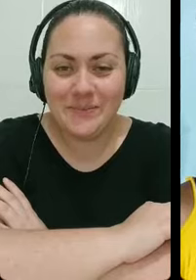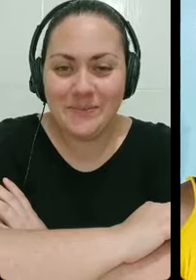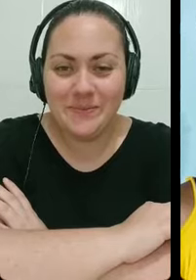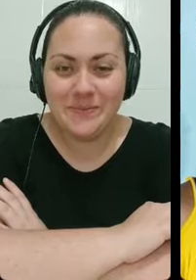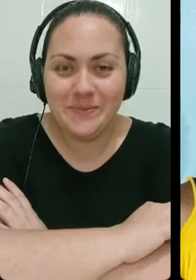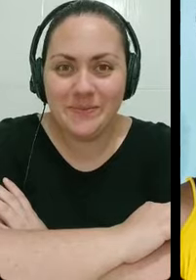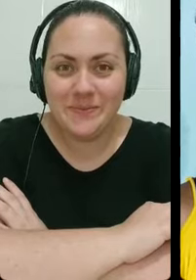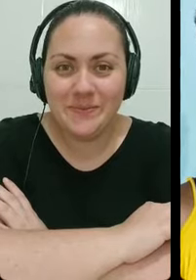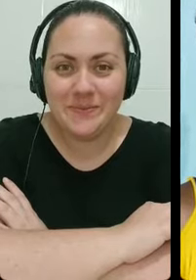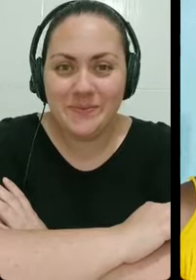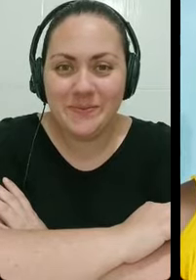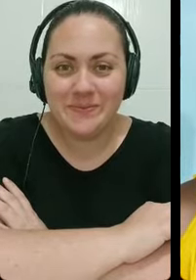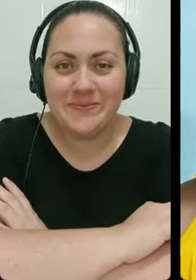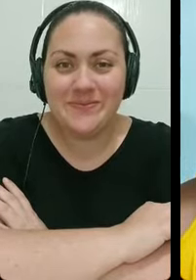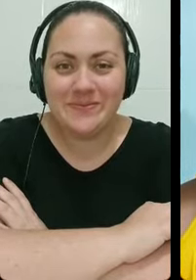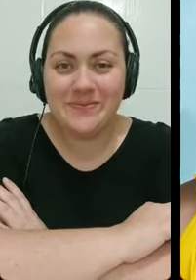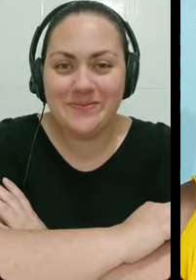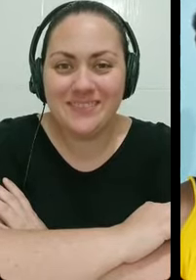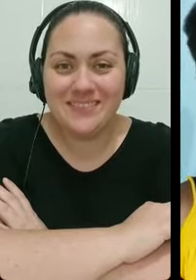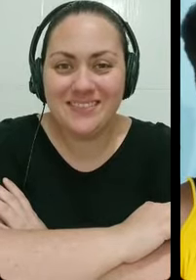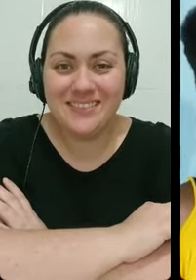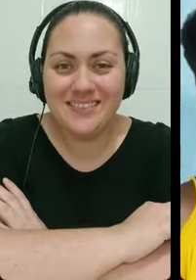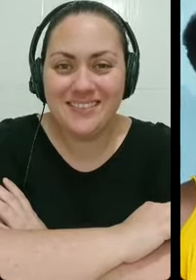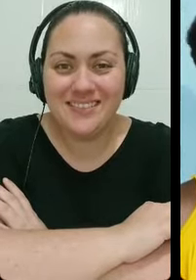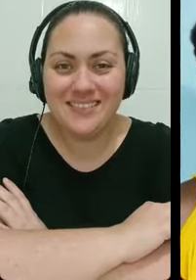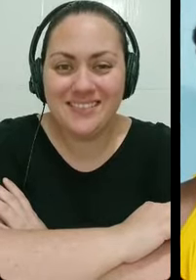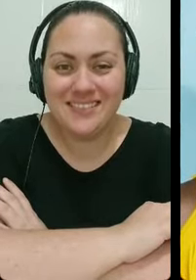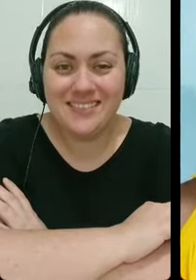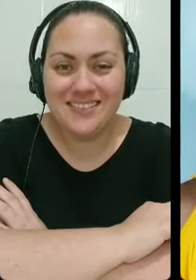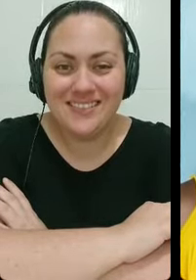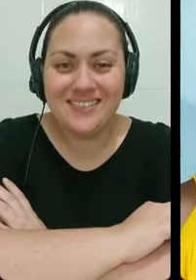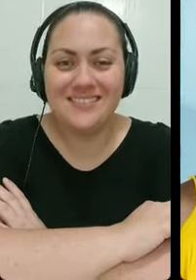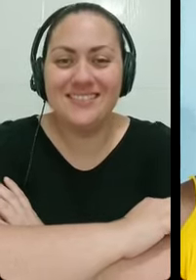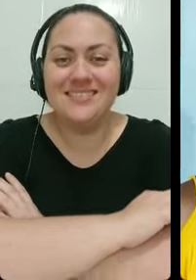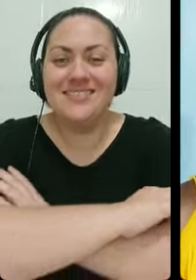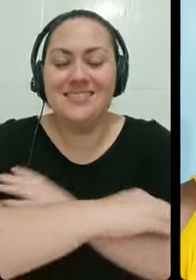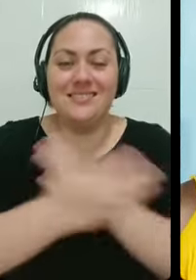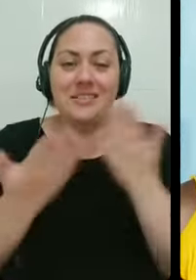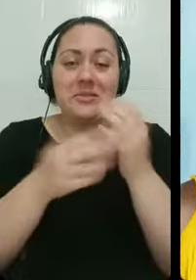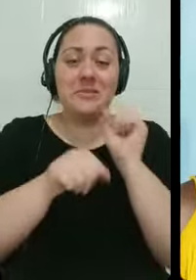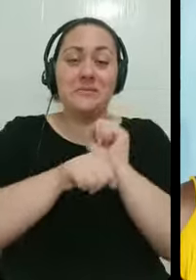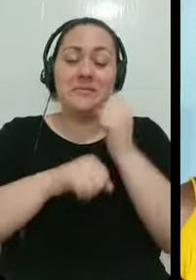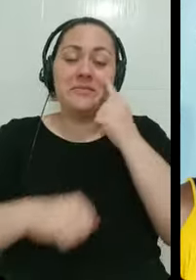Ah, agora deu. Agora acho que a professora Kelly.